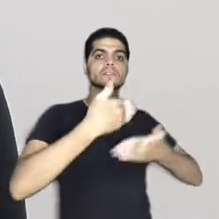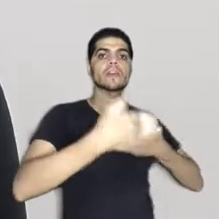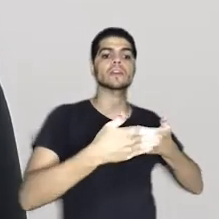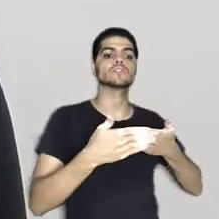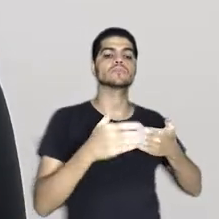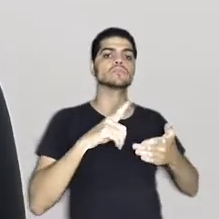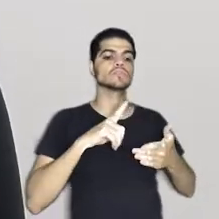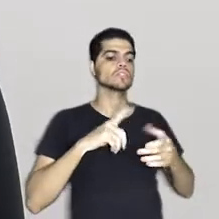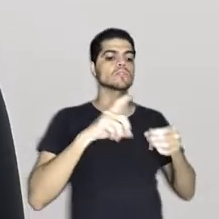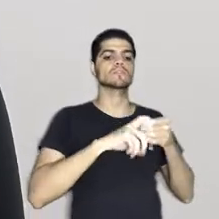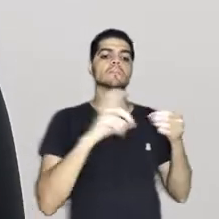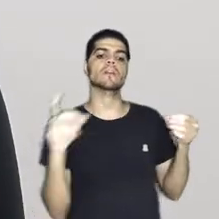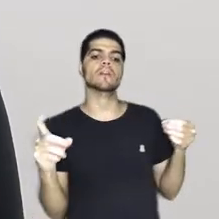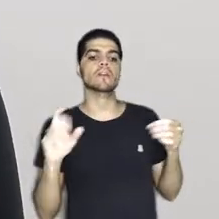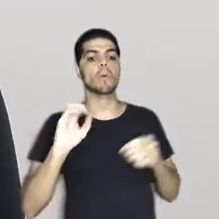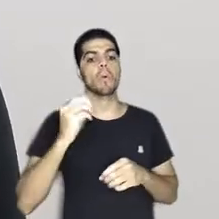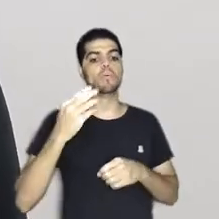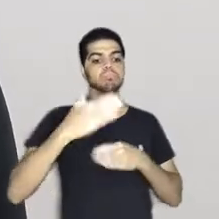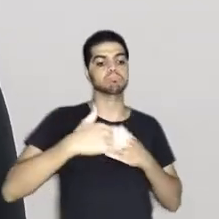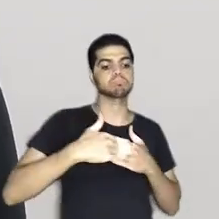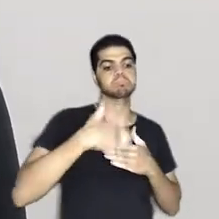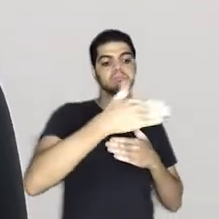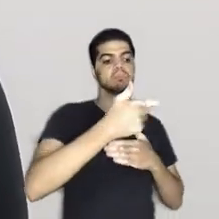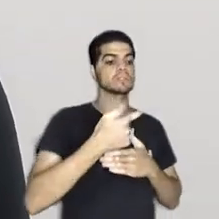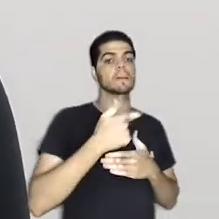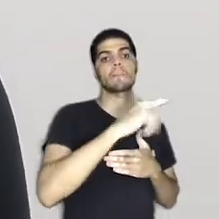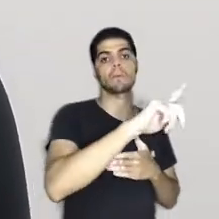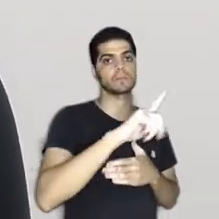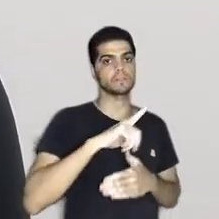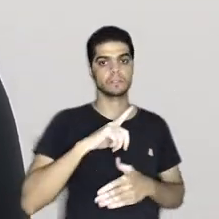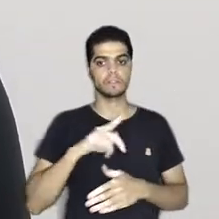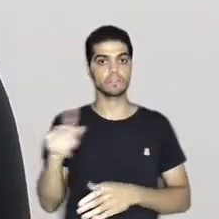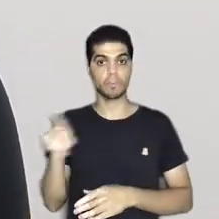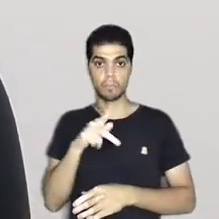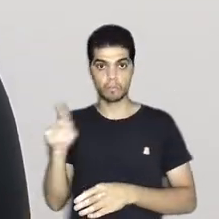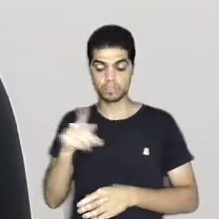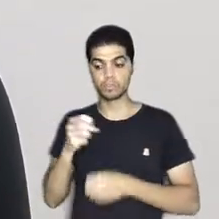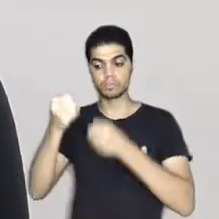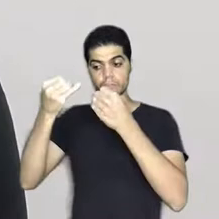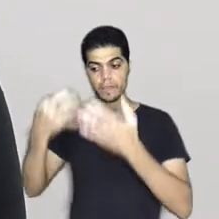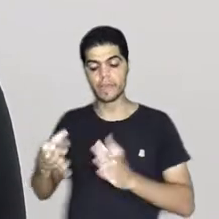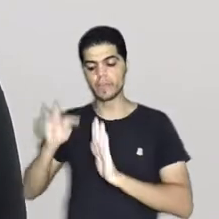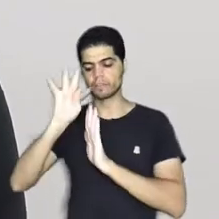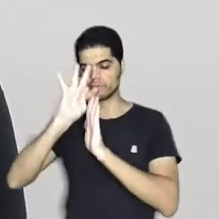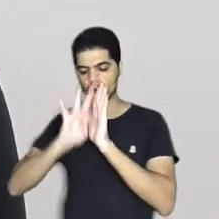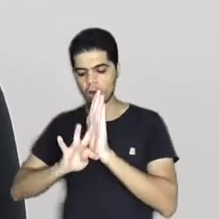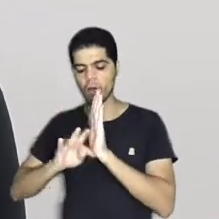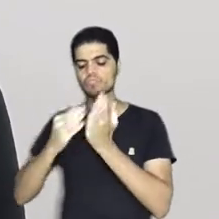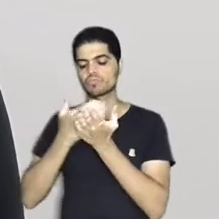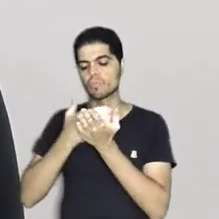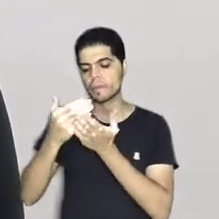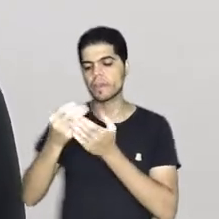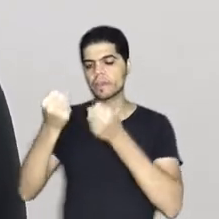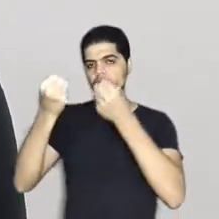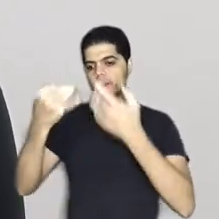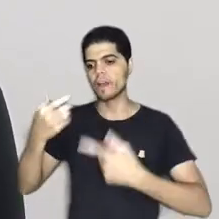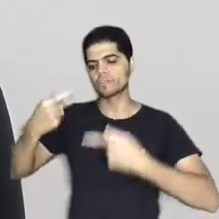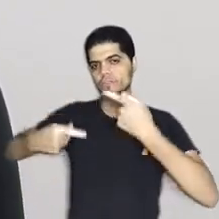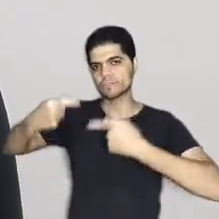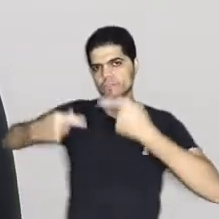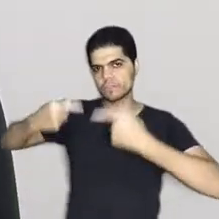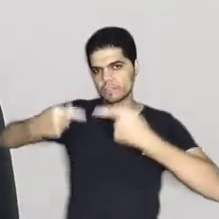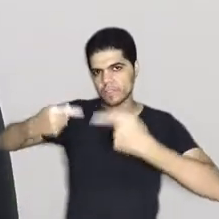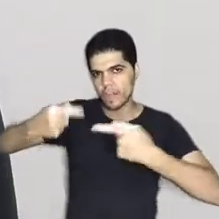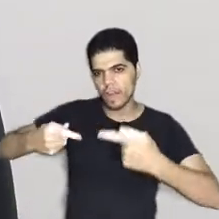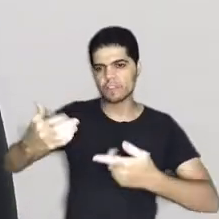independência ou logo na sequência. Então, quando o professor Barata começa o texto dizendo sobre os debates envolvidos